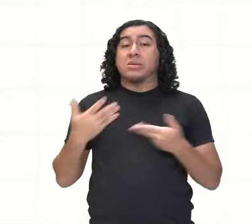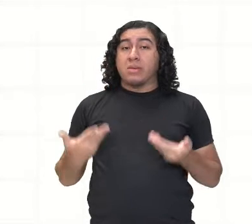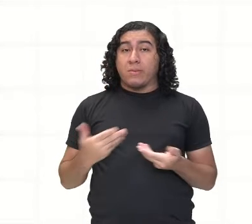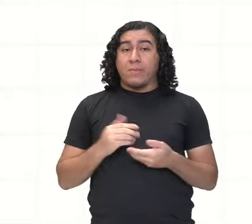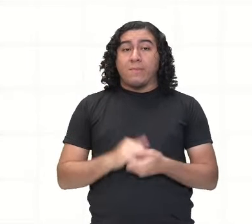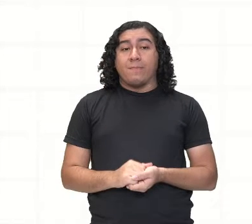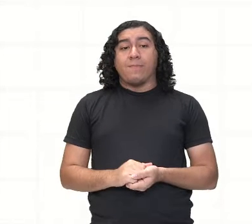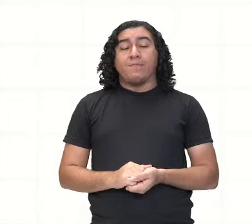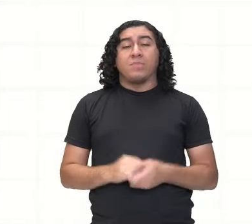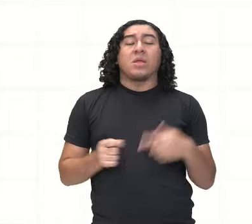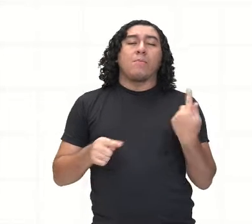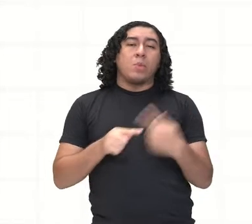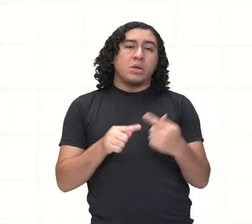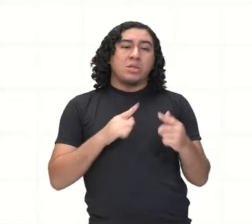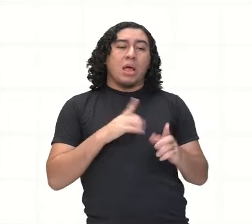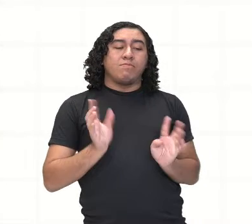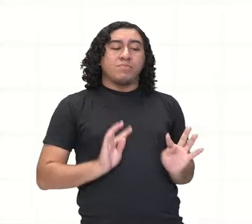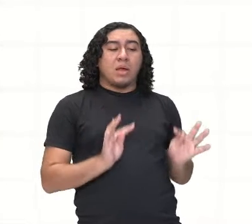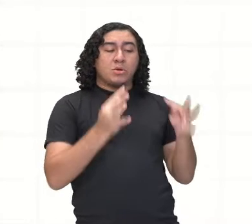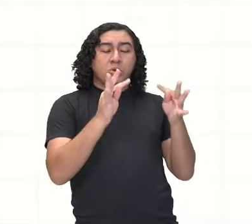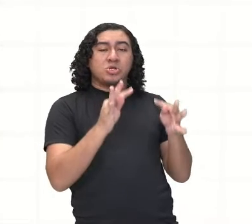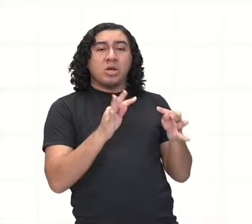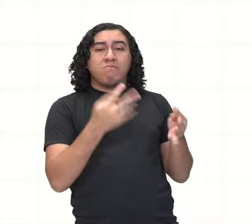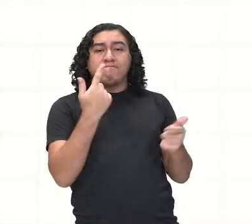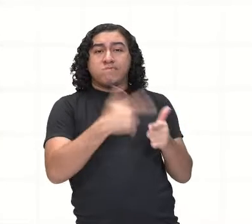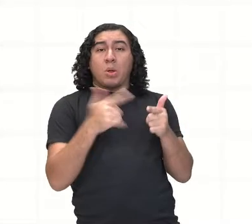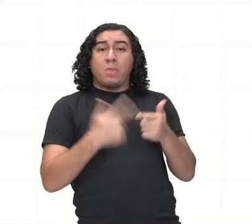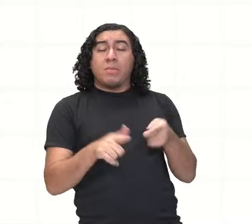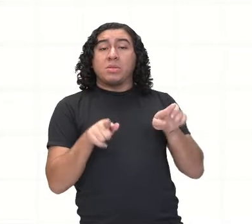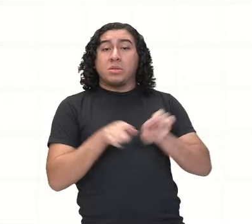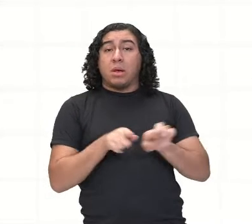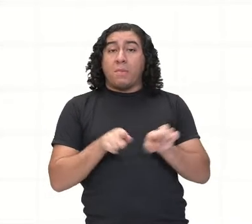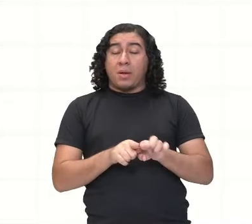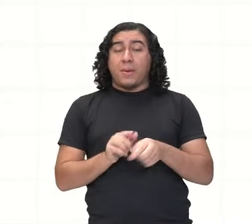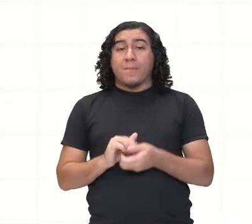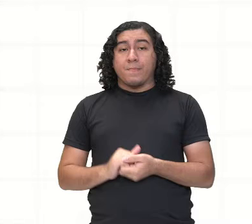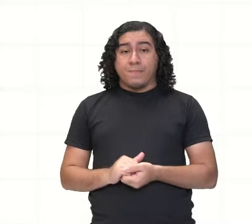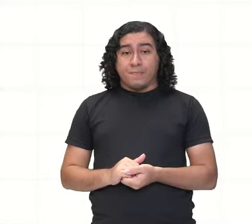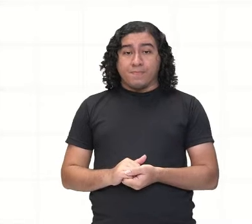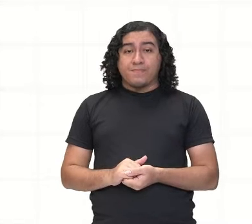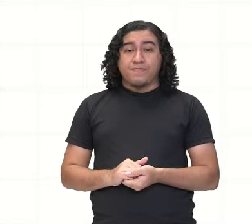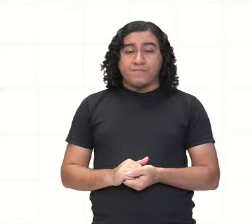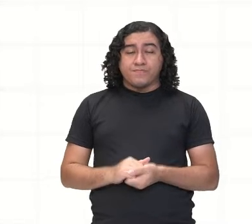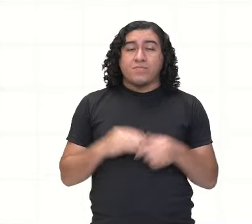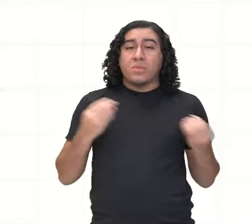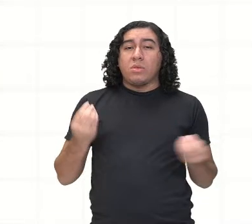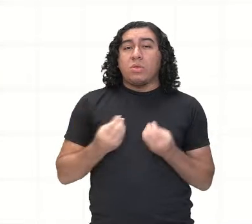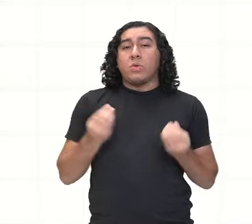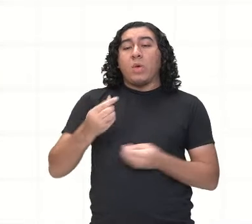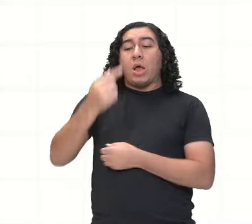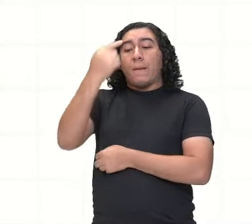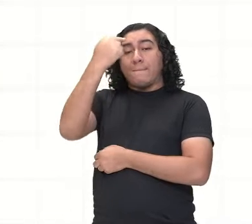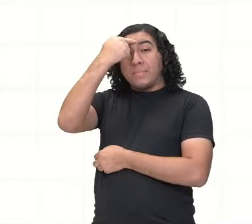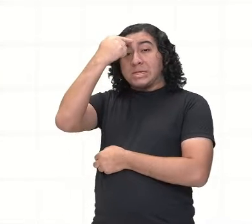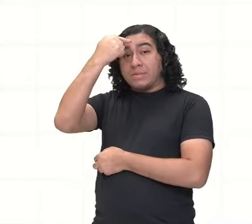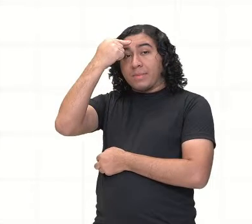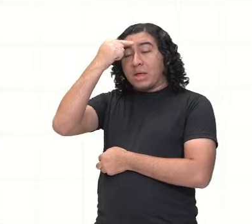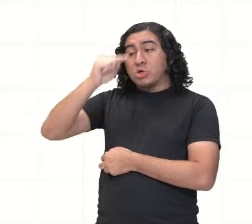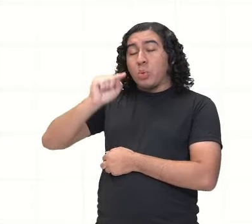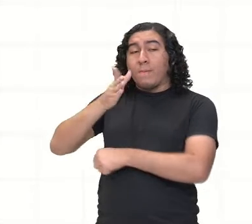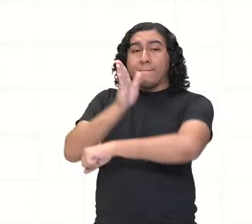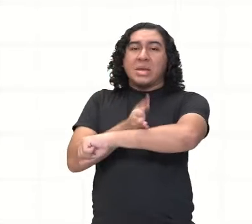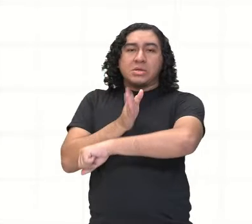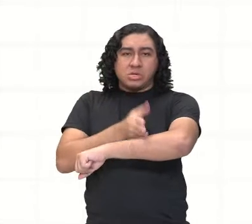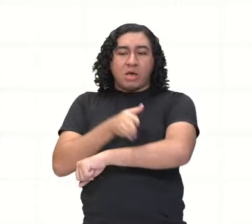questões tecnológicas que eles não possuíam e da questão da mentalidade medieval que ainda